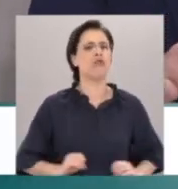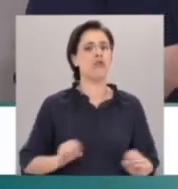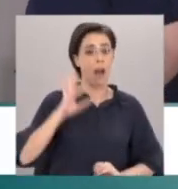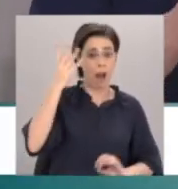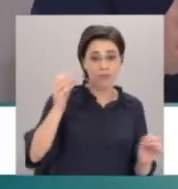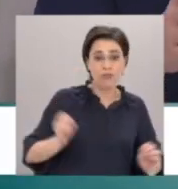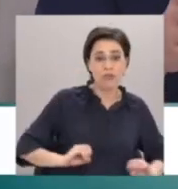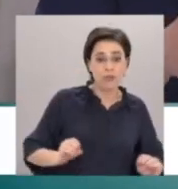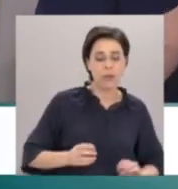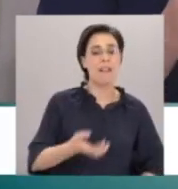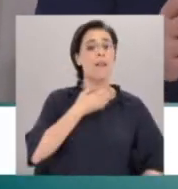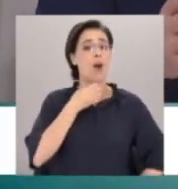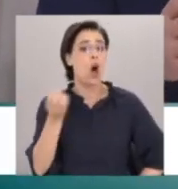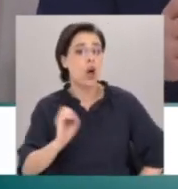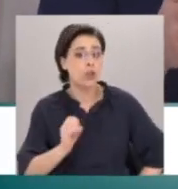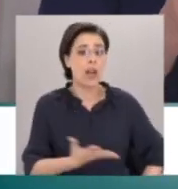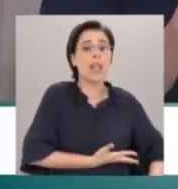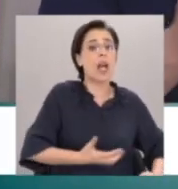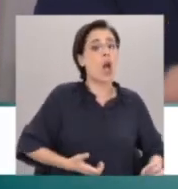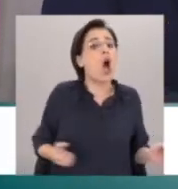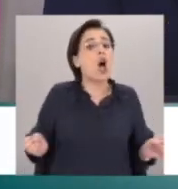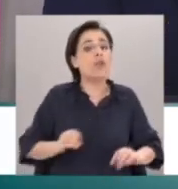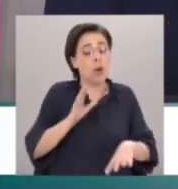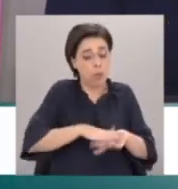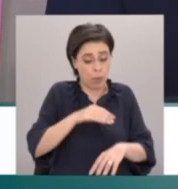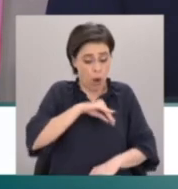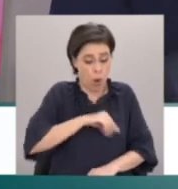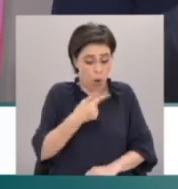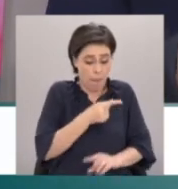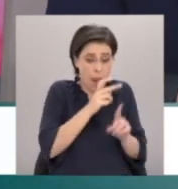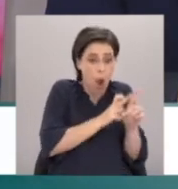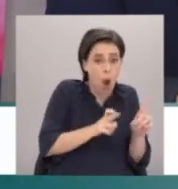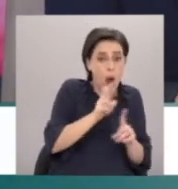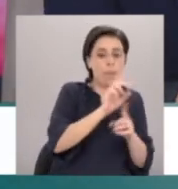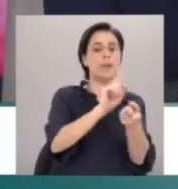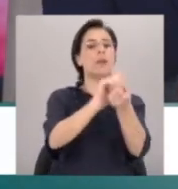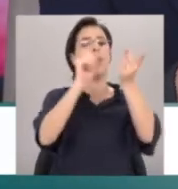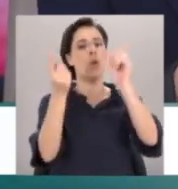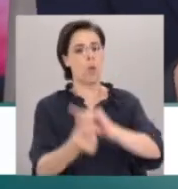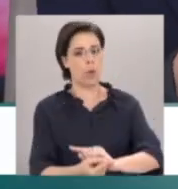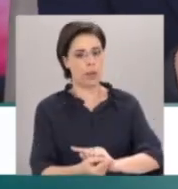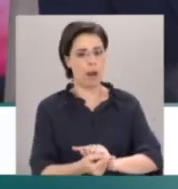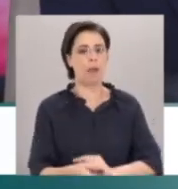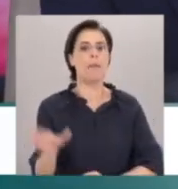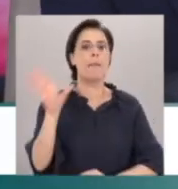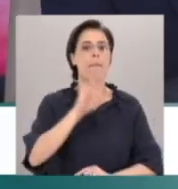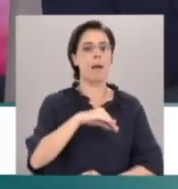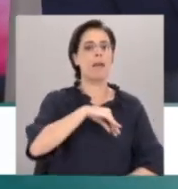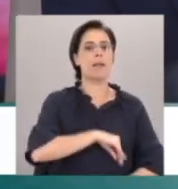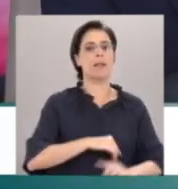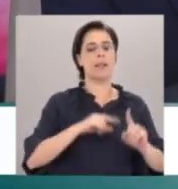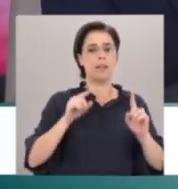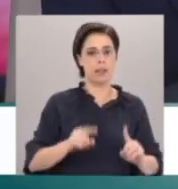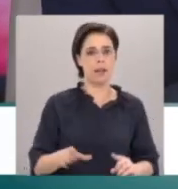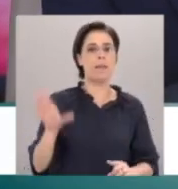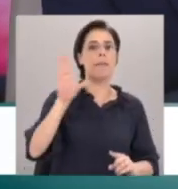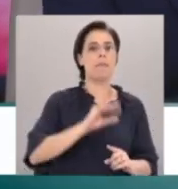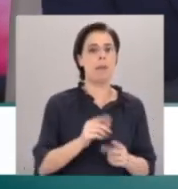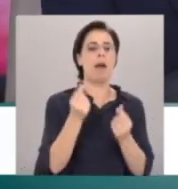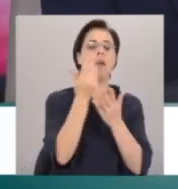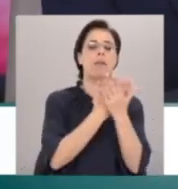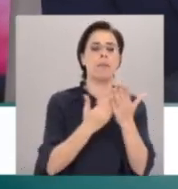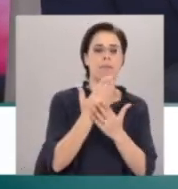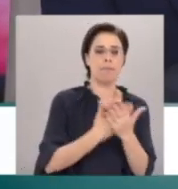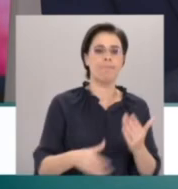não ouvi nem falar esses dentes emprego por causa do aumento salário mínimo pelo contrário mas salário foi mais